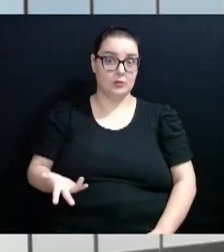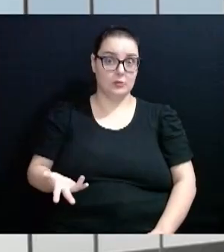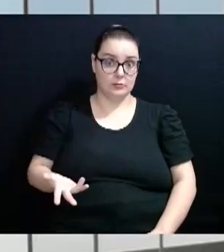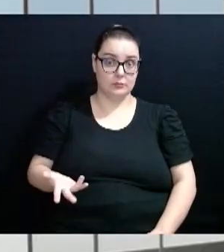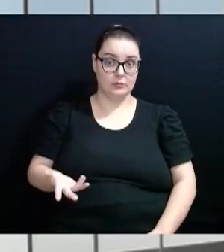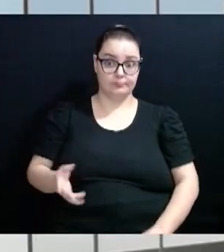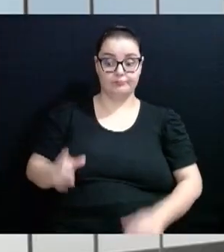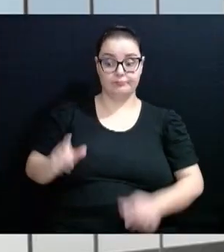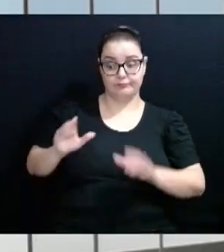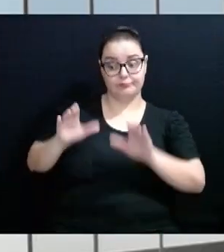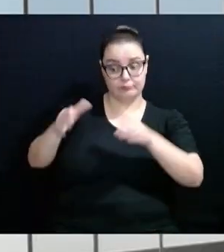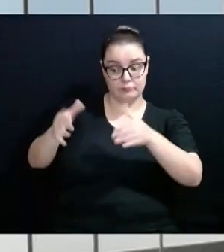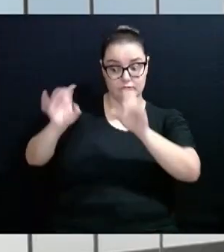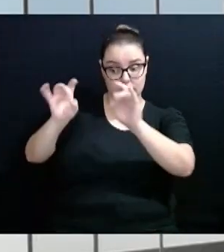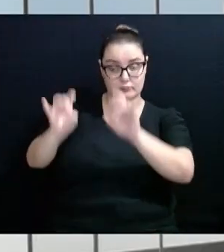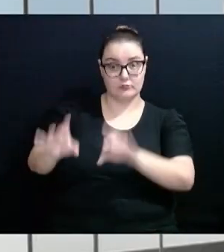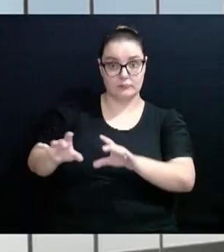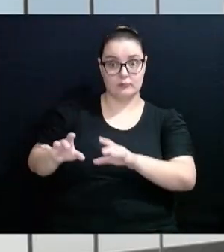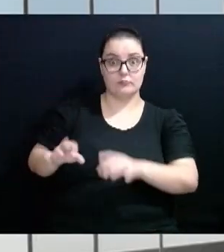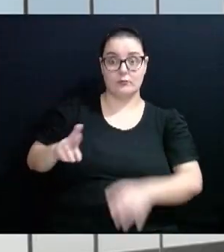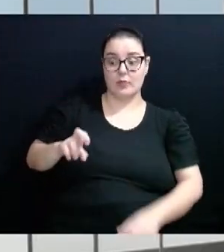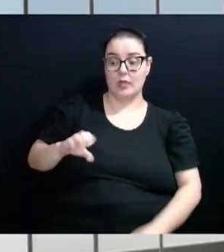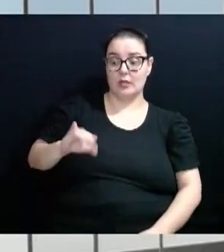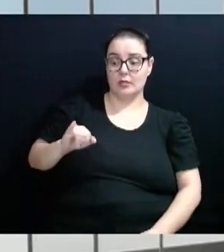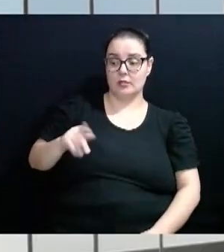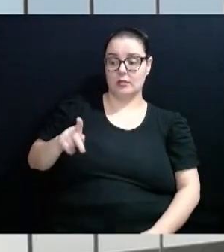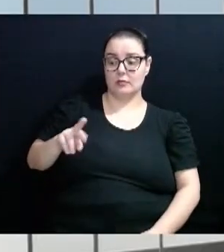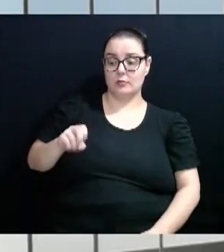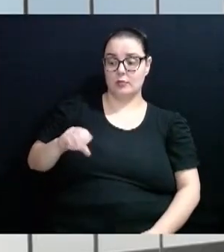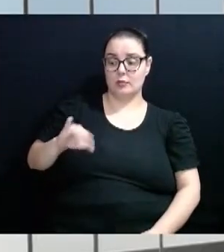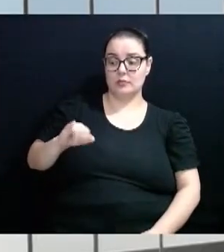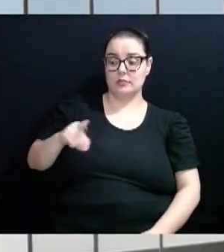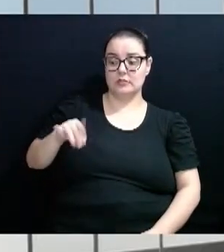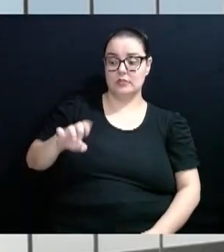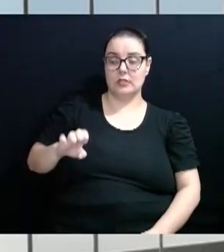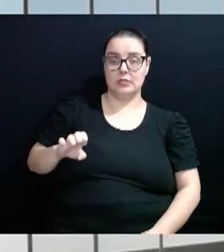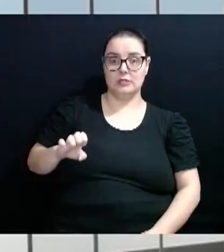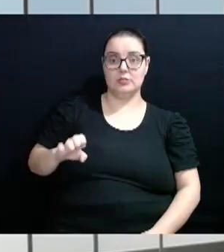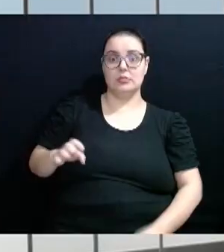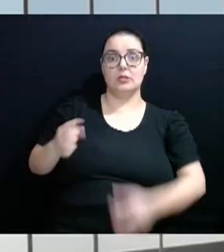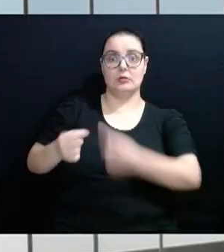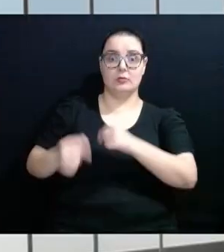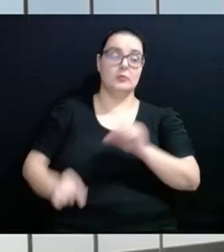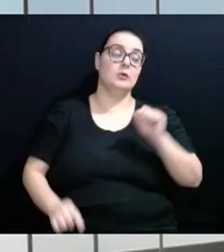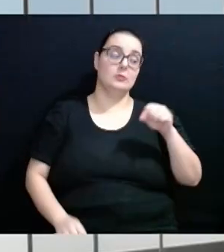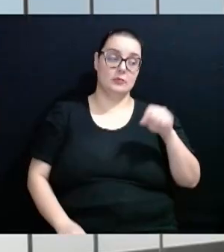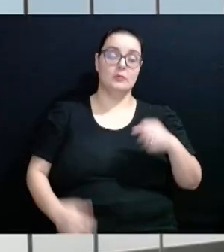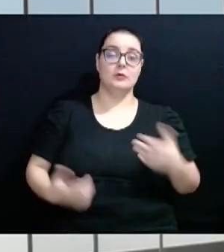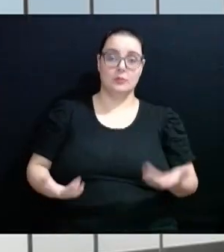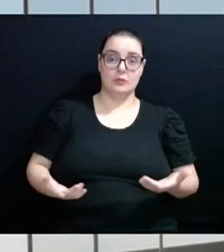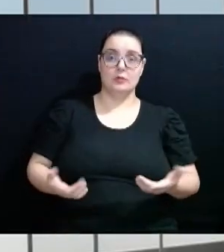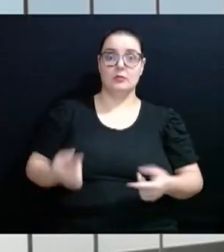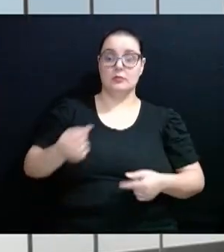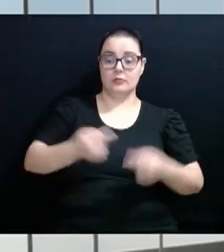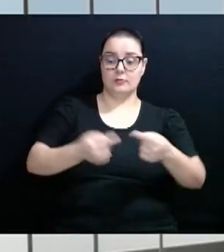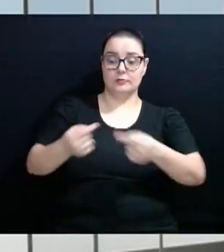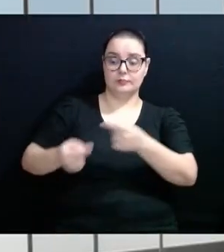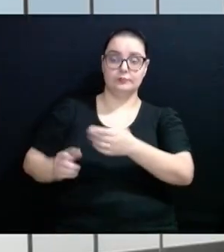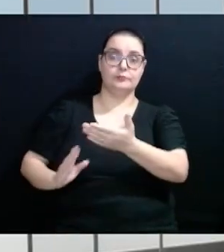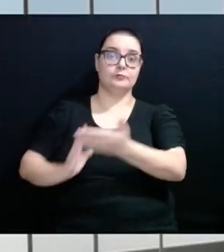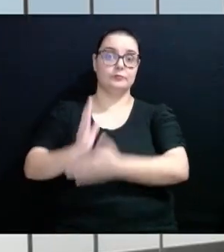é a reciprocidade econômica, né, que foi discutida e aprovada